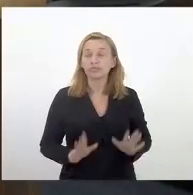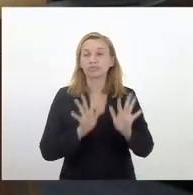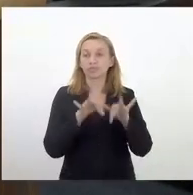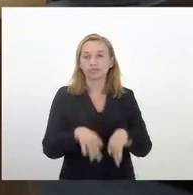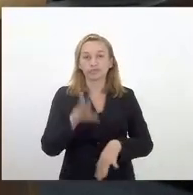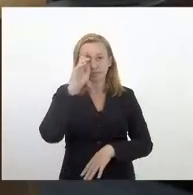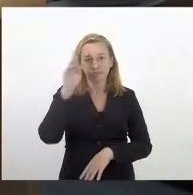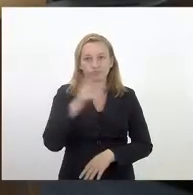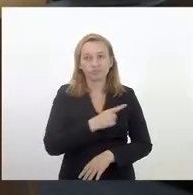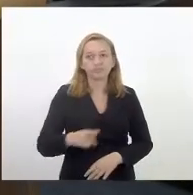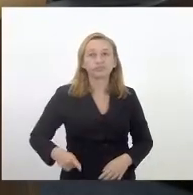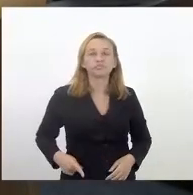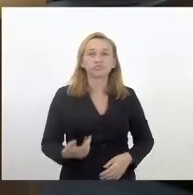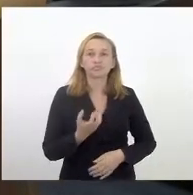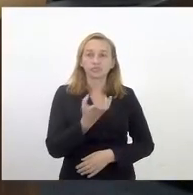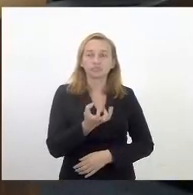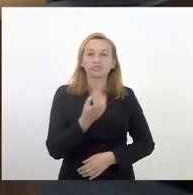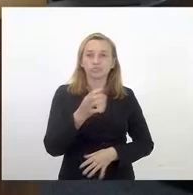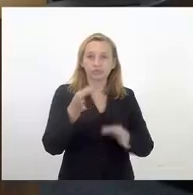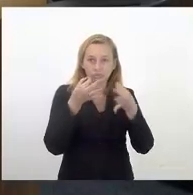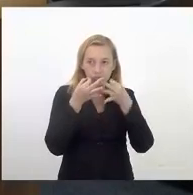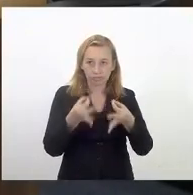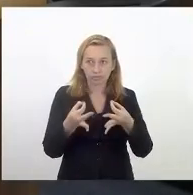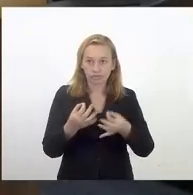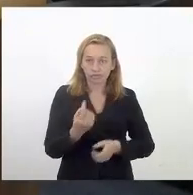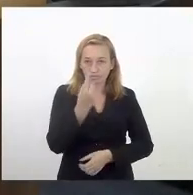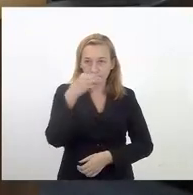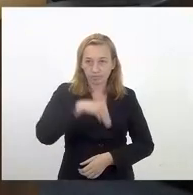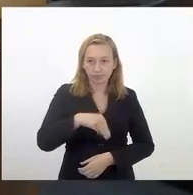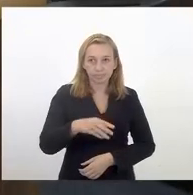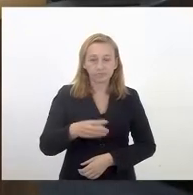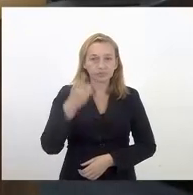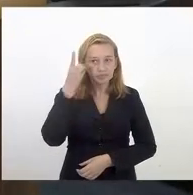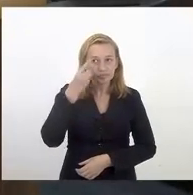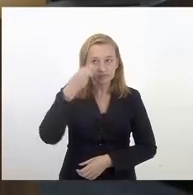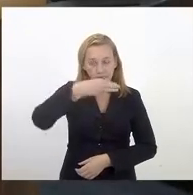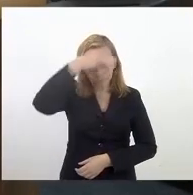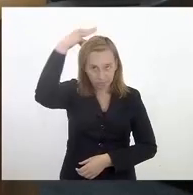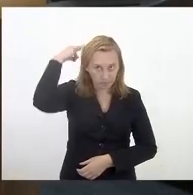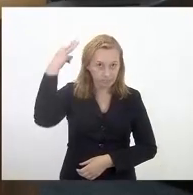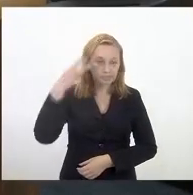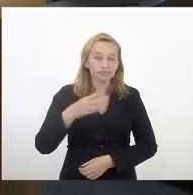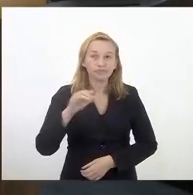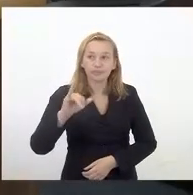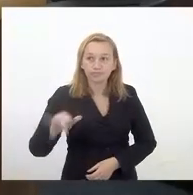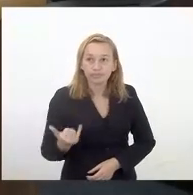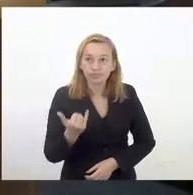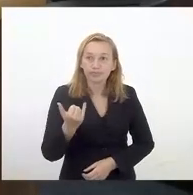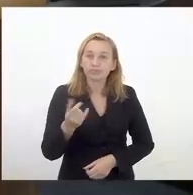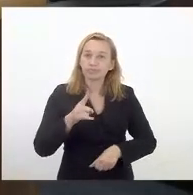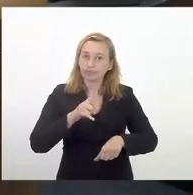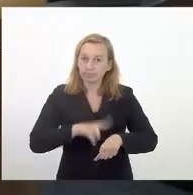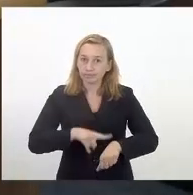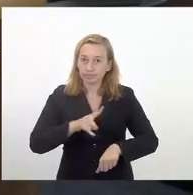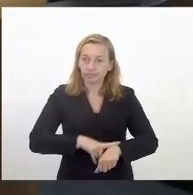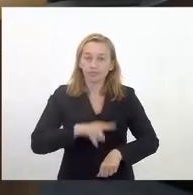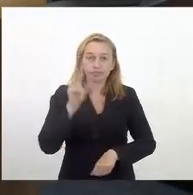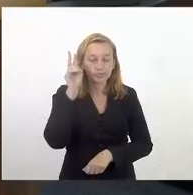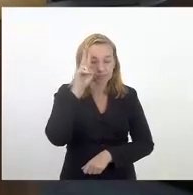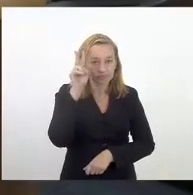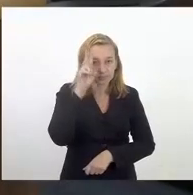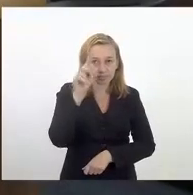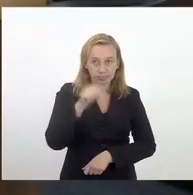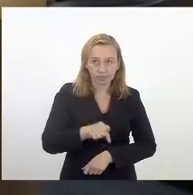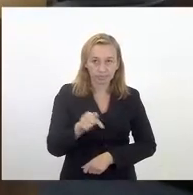terminar a presidente Eu queria um minuto de atenção do deputado Márcio Pacheco e para aproveitar esse momento para lembrar